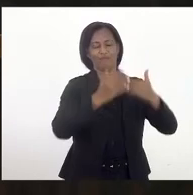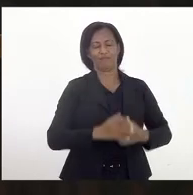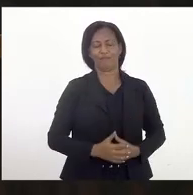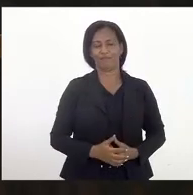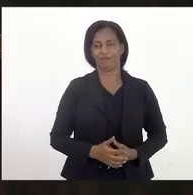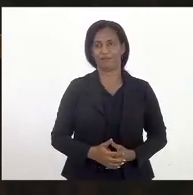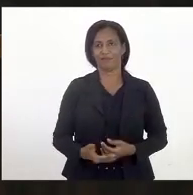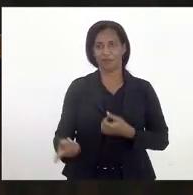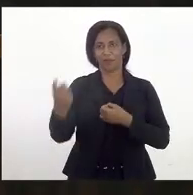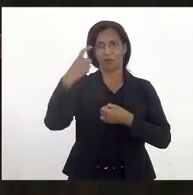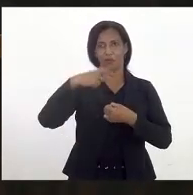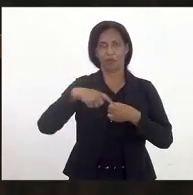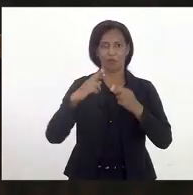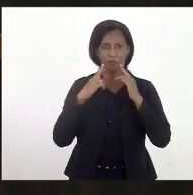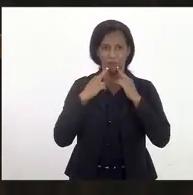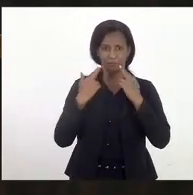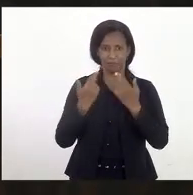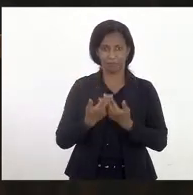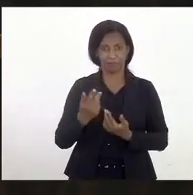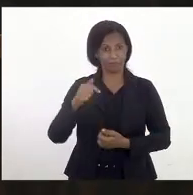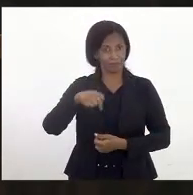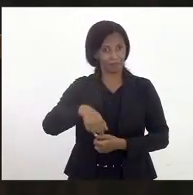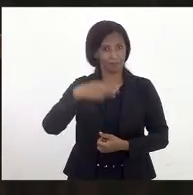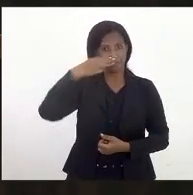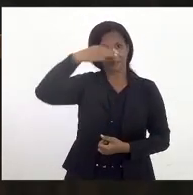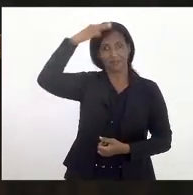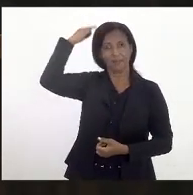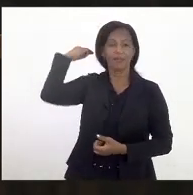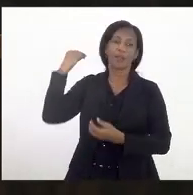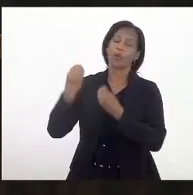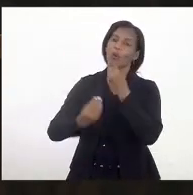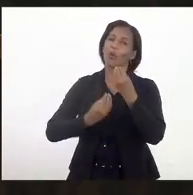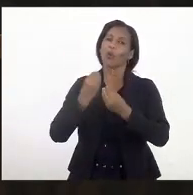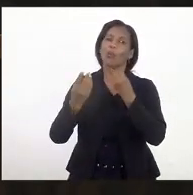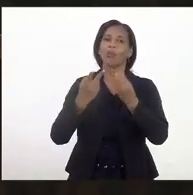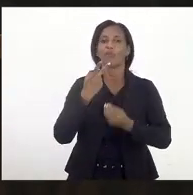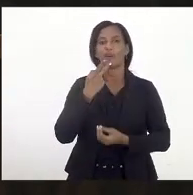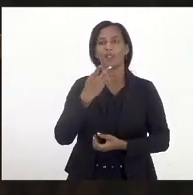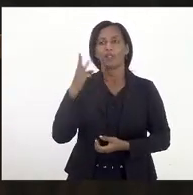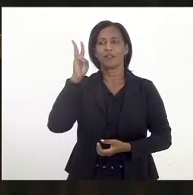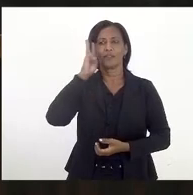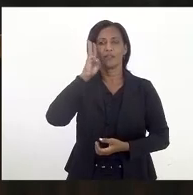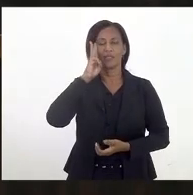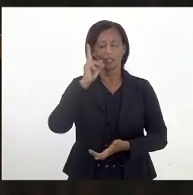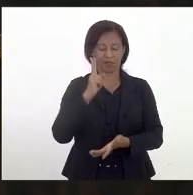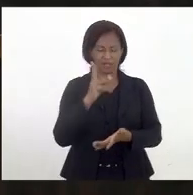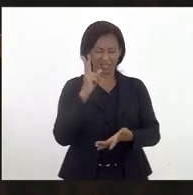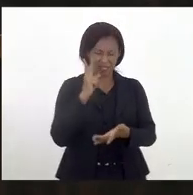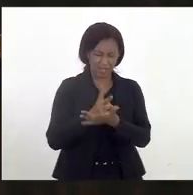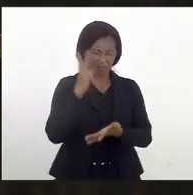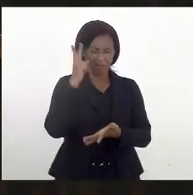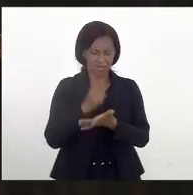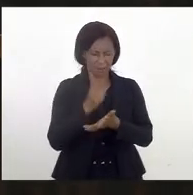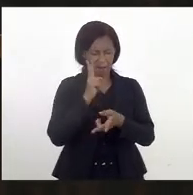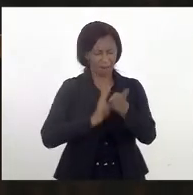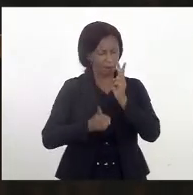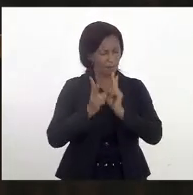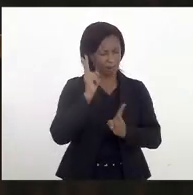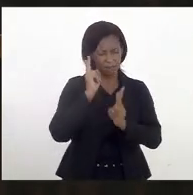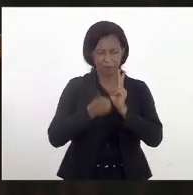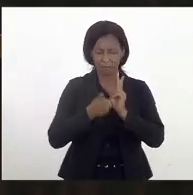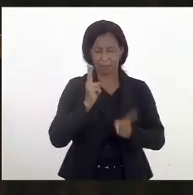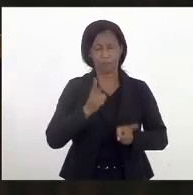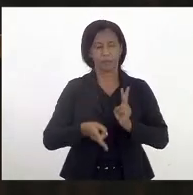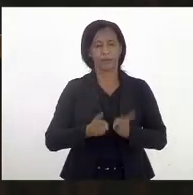pauta e aqui Deputado Márcio Como eu disse na terça sempre sempre sempre